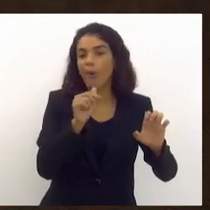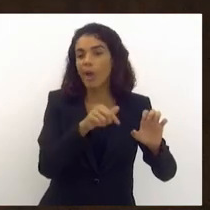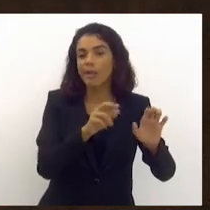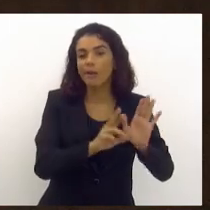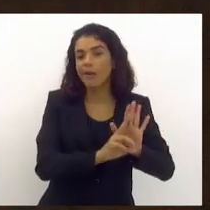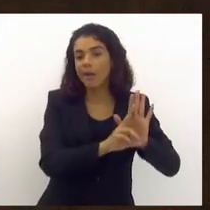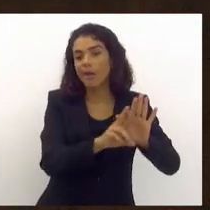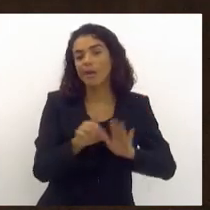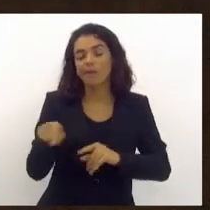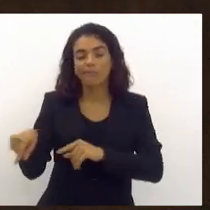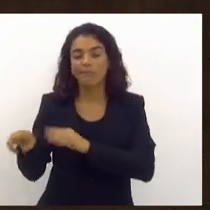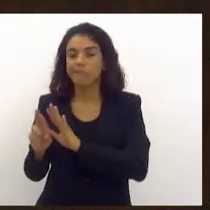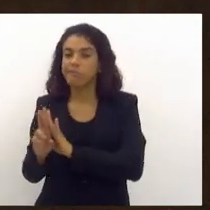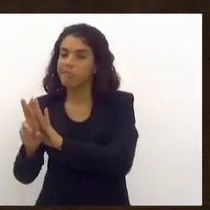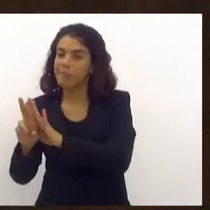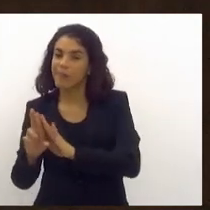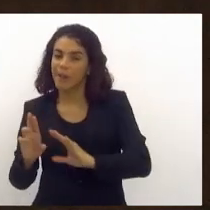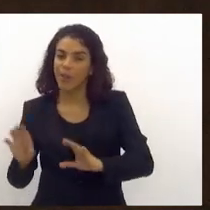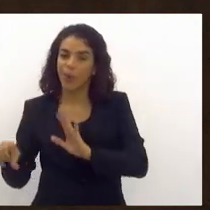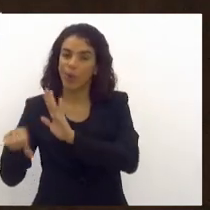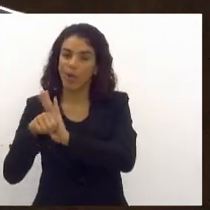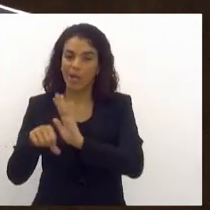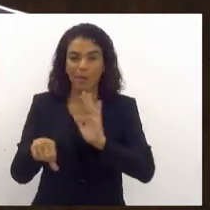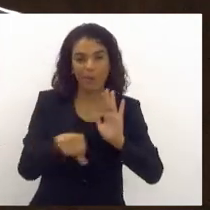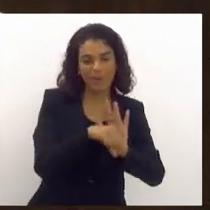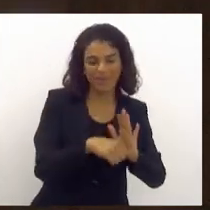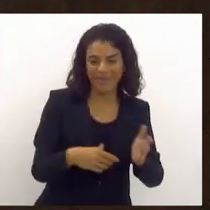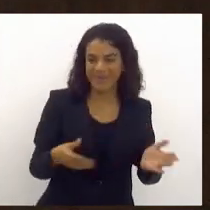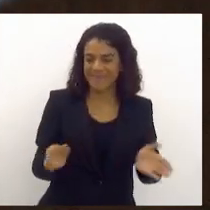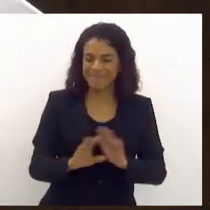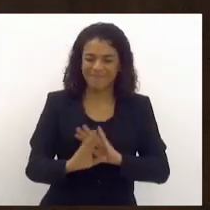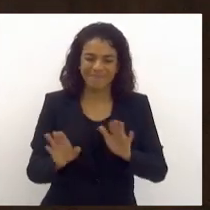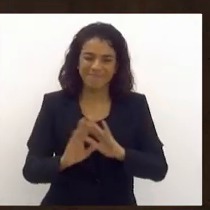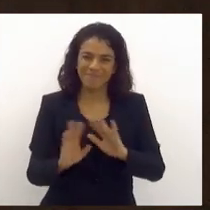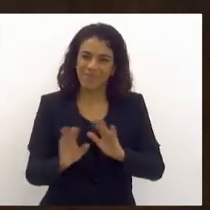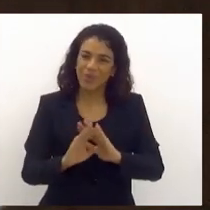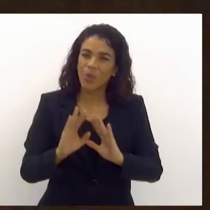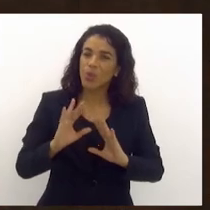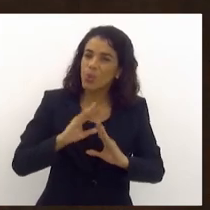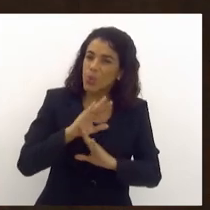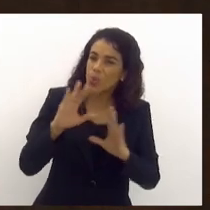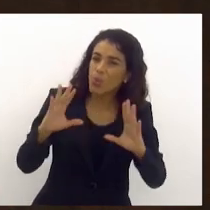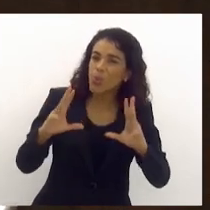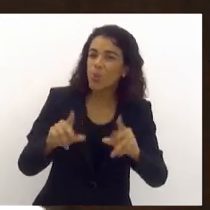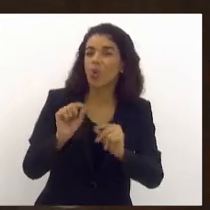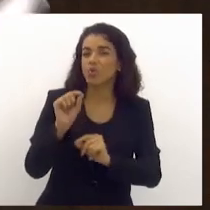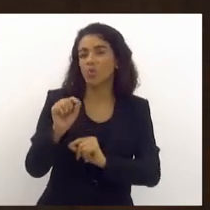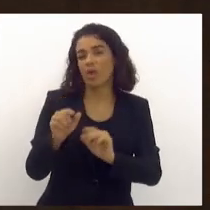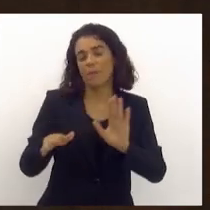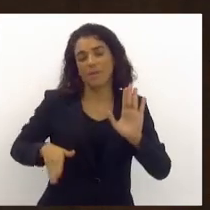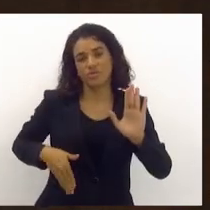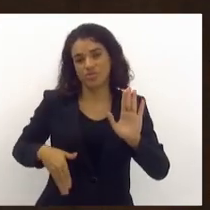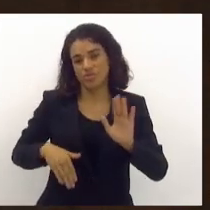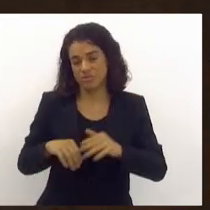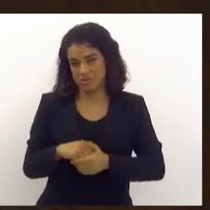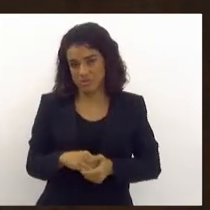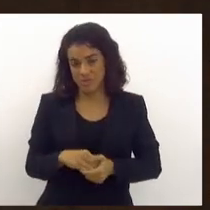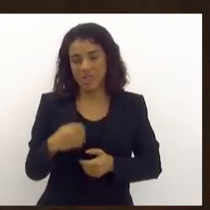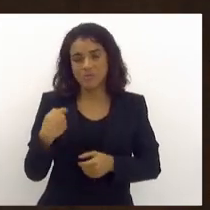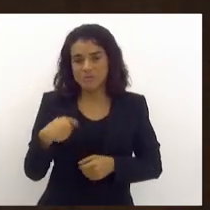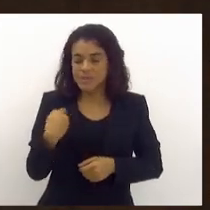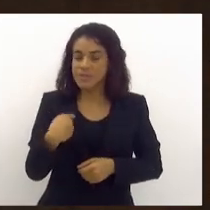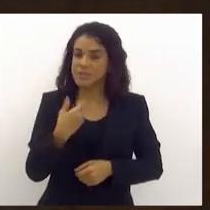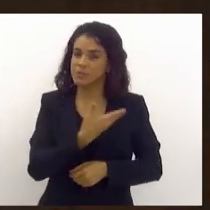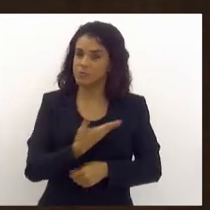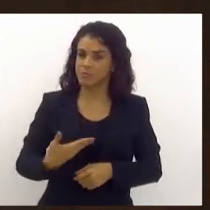representa um lado do crime organizado do Rio de Janeiro. O que todos são bandidos. E nós devemos ter a presença do